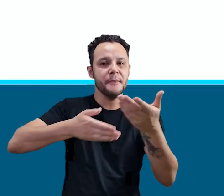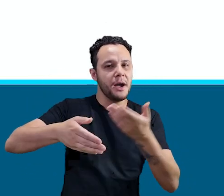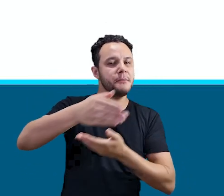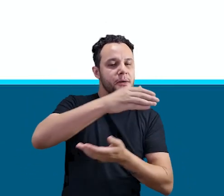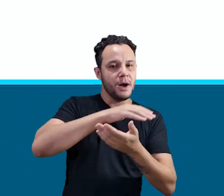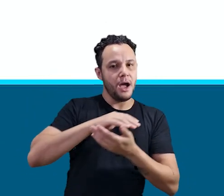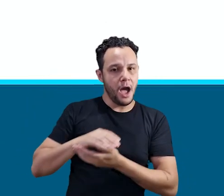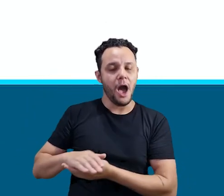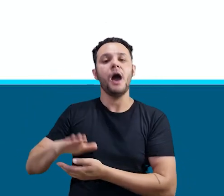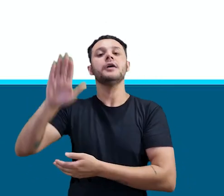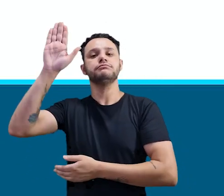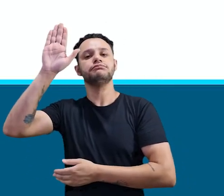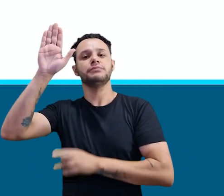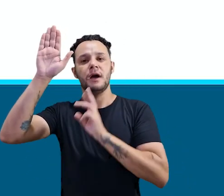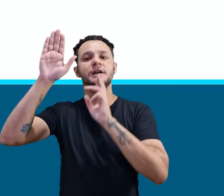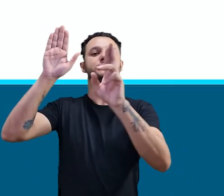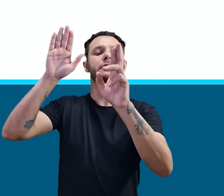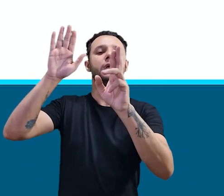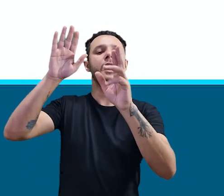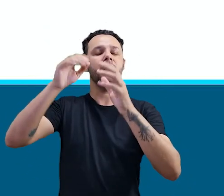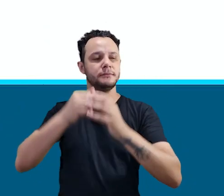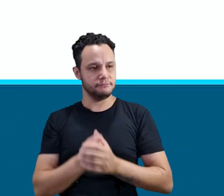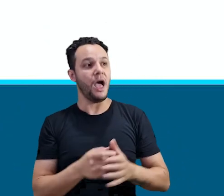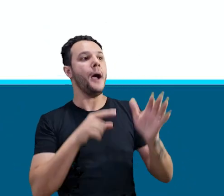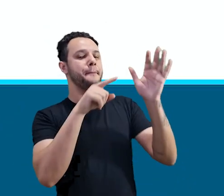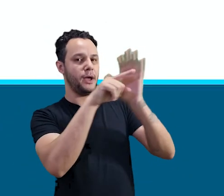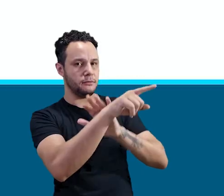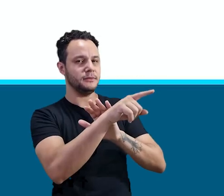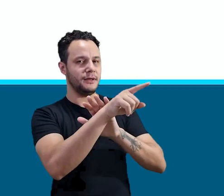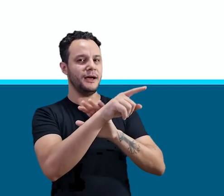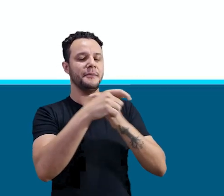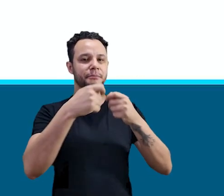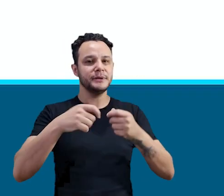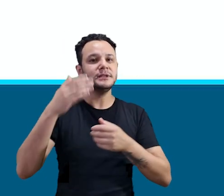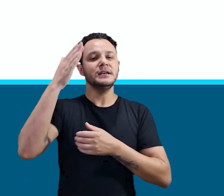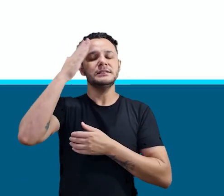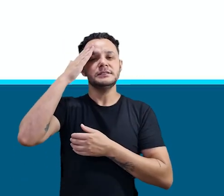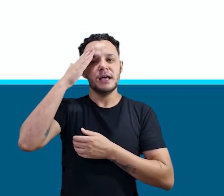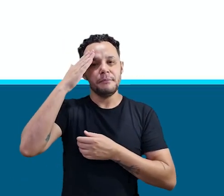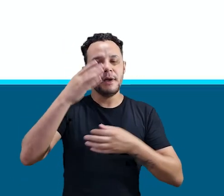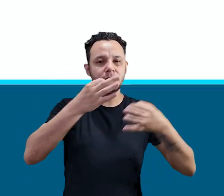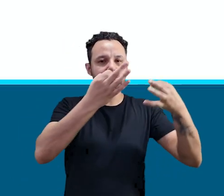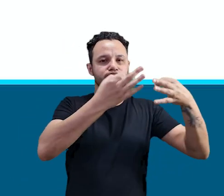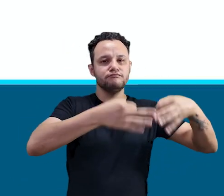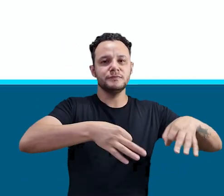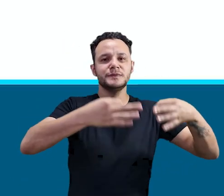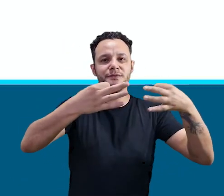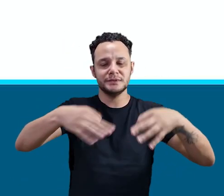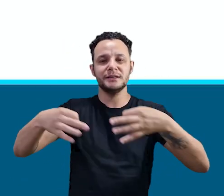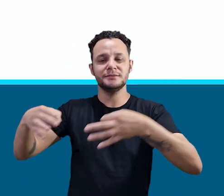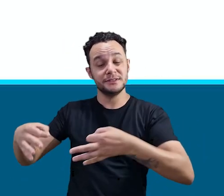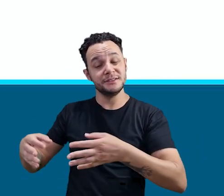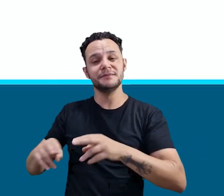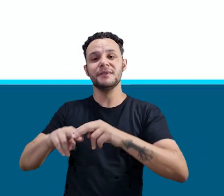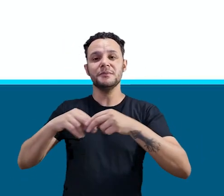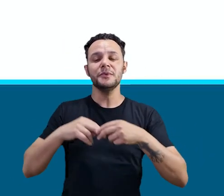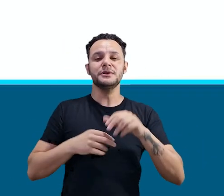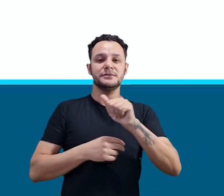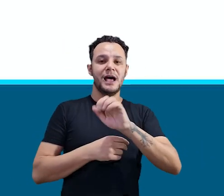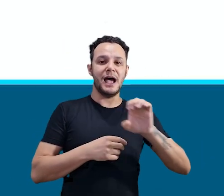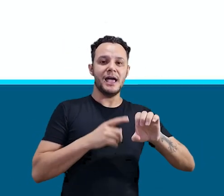saber trocar turnos, né? Uma hora a professora fala, outra ele fala. Então, são